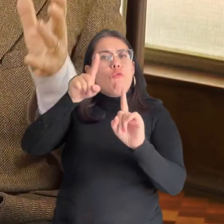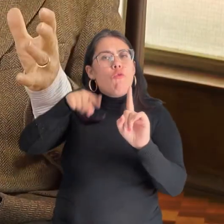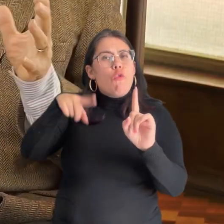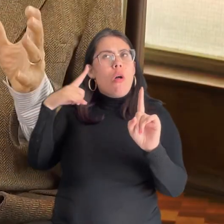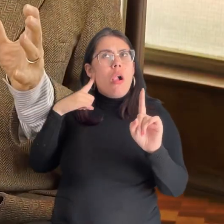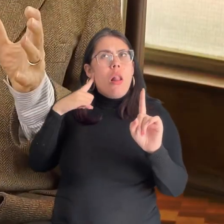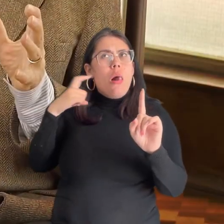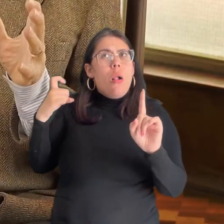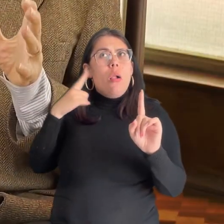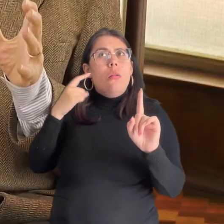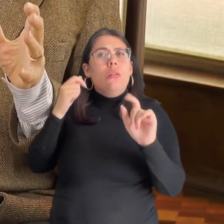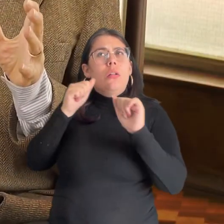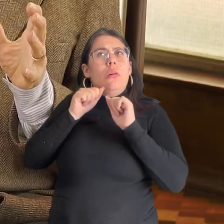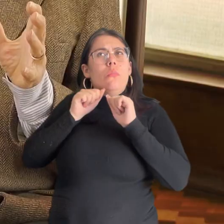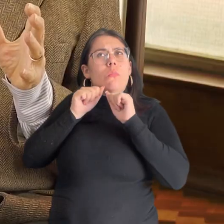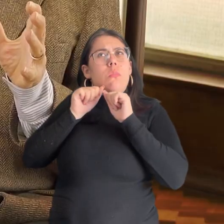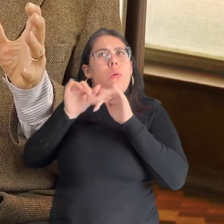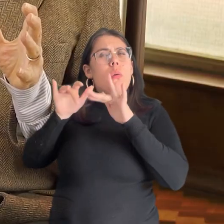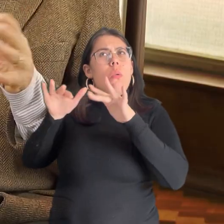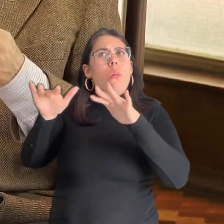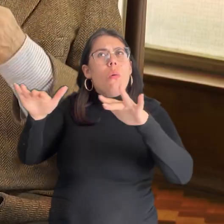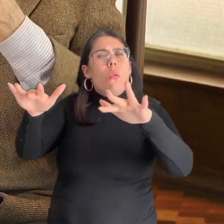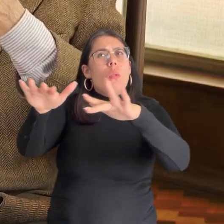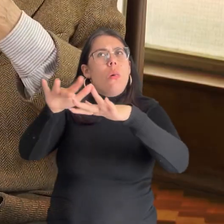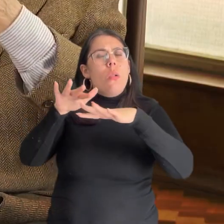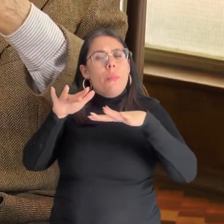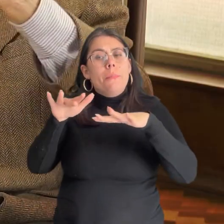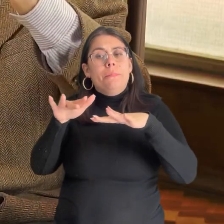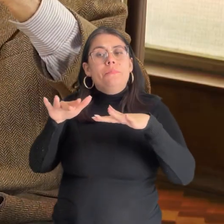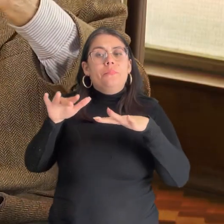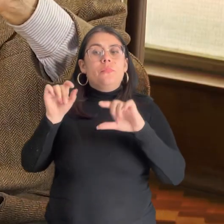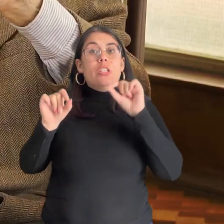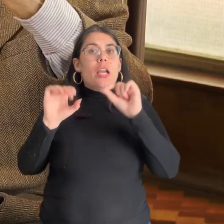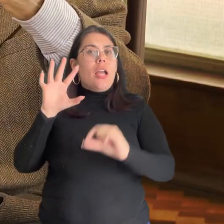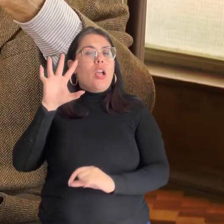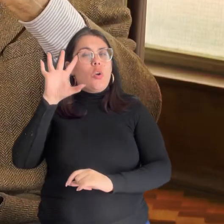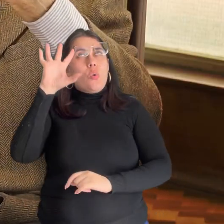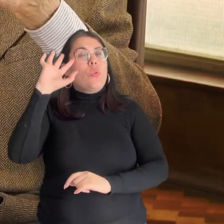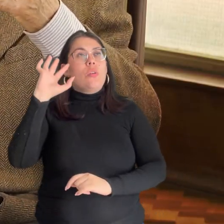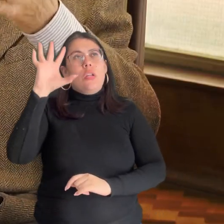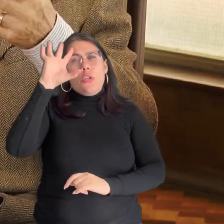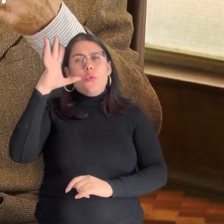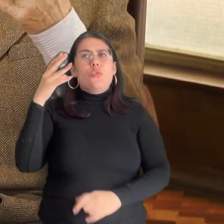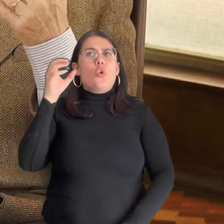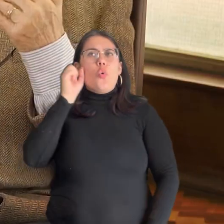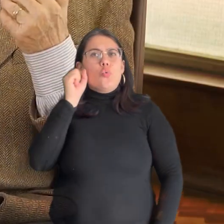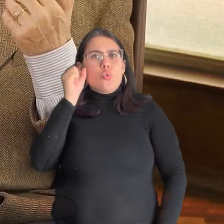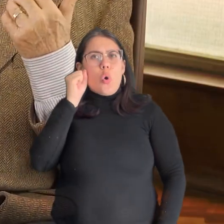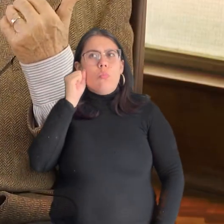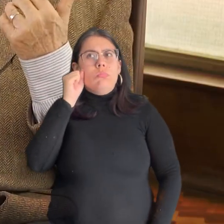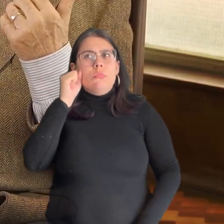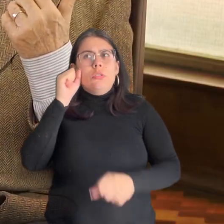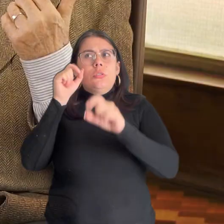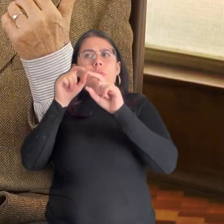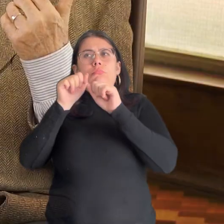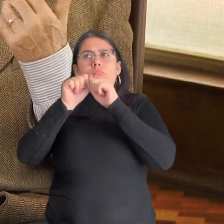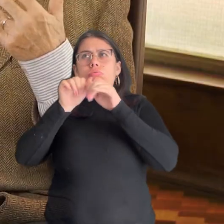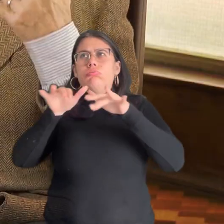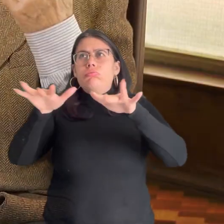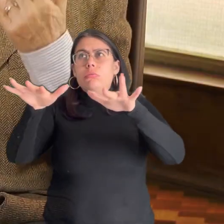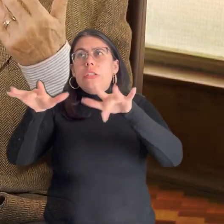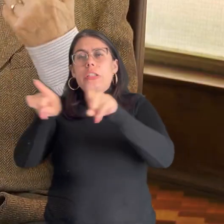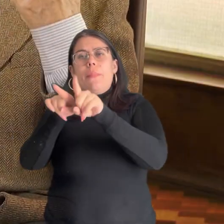volume e os tempos de reverberação. Com isso, uma parte reflete o som e uma parte absorve o